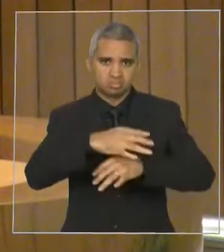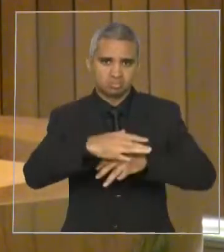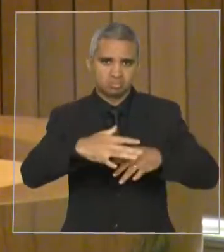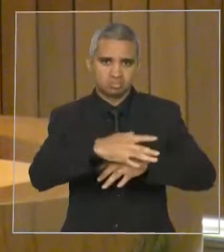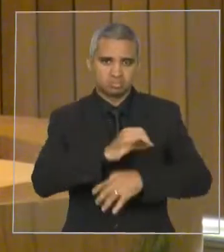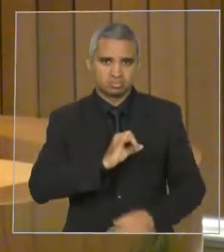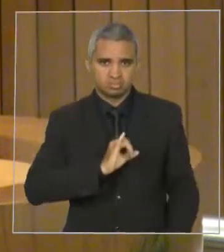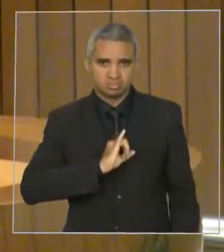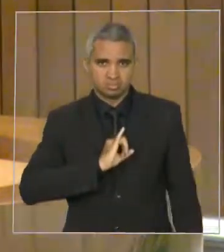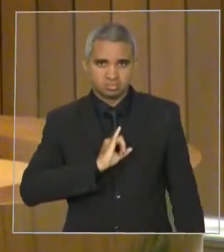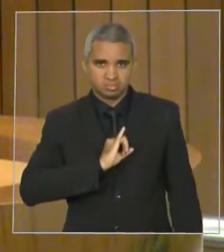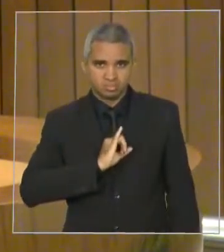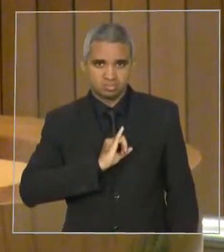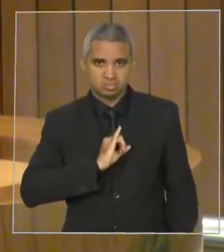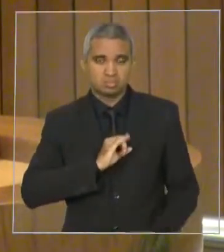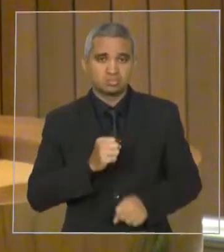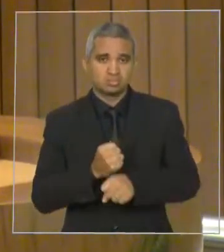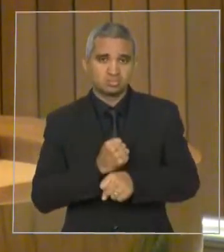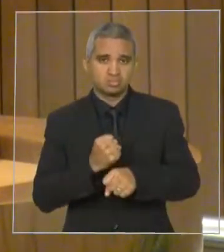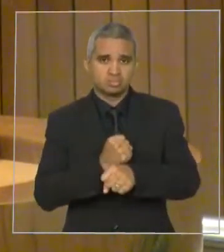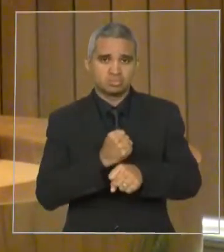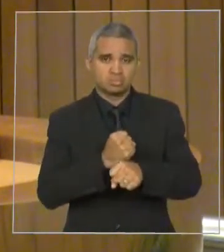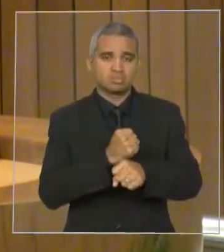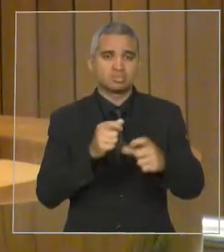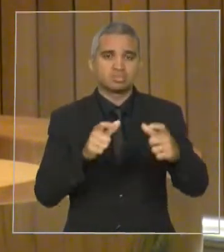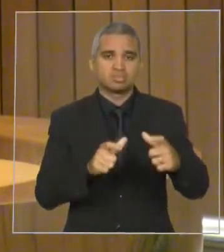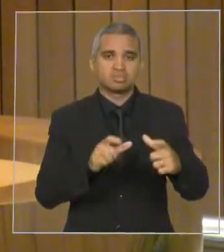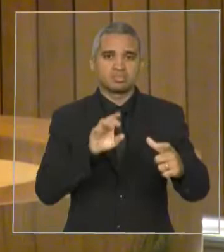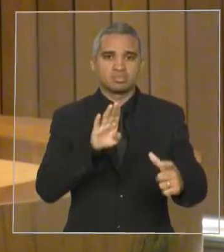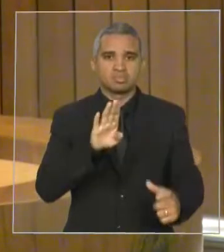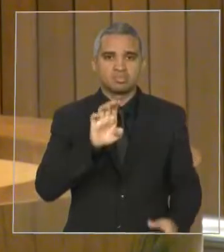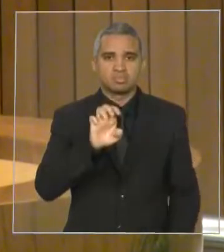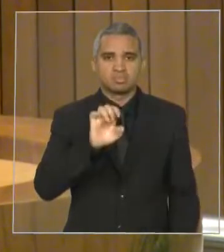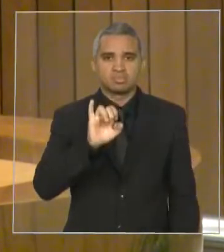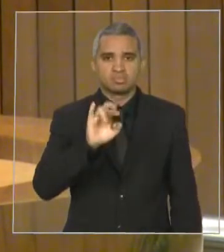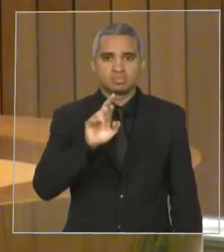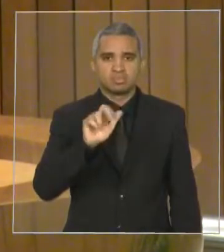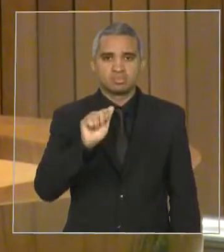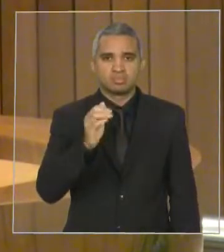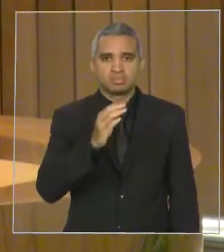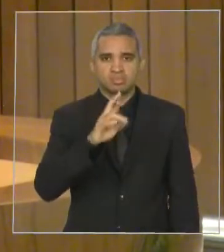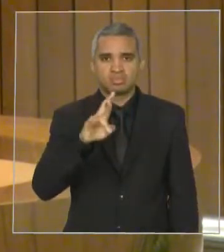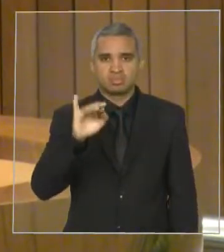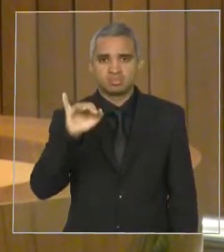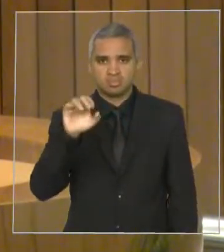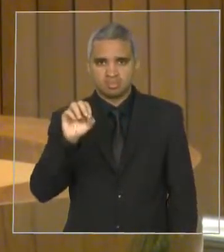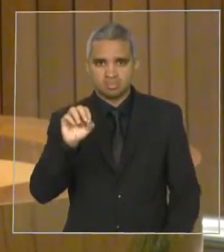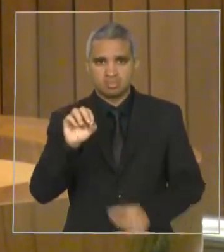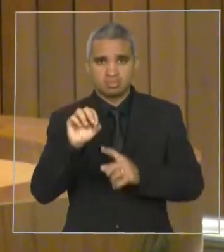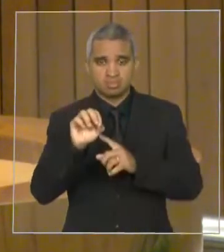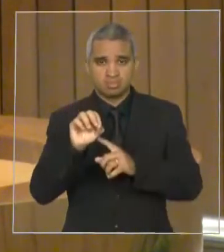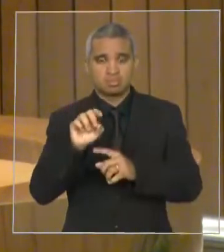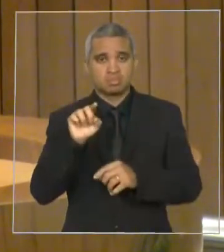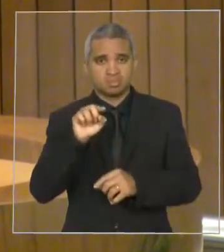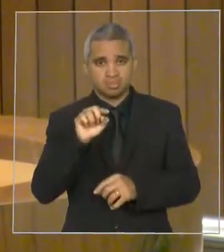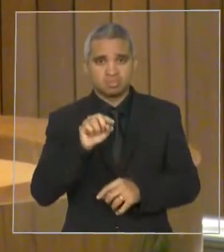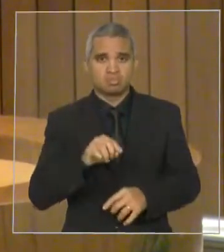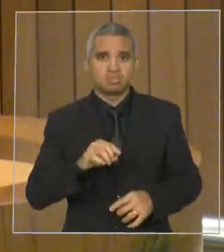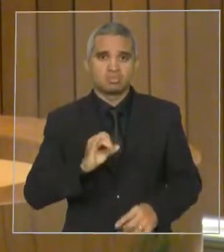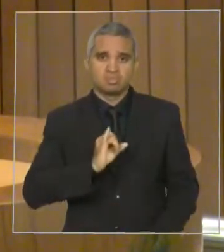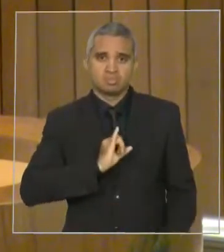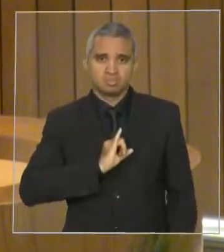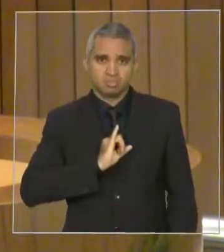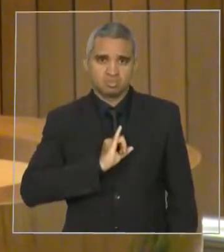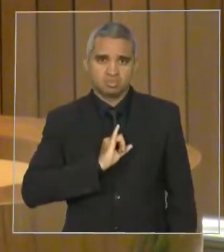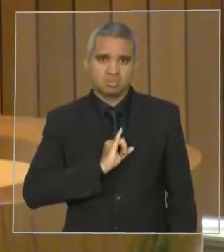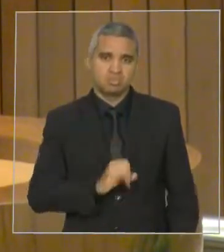reconstrução da beira rio na nossa grande capital imperatriz eu tenho destacado com grande alegria